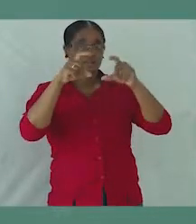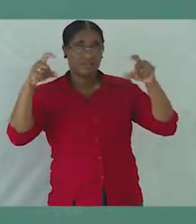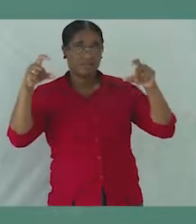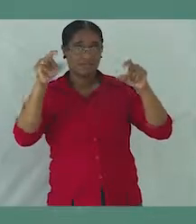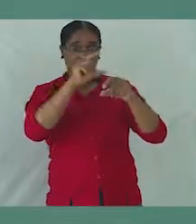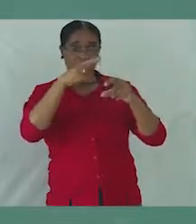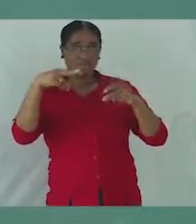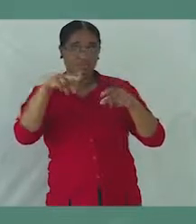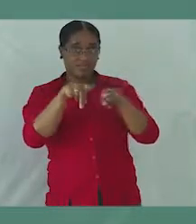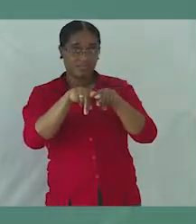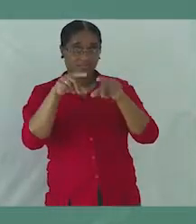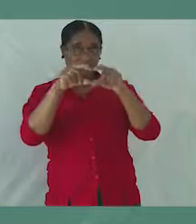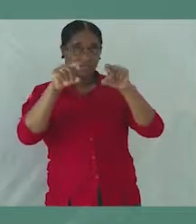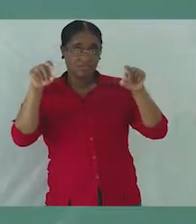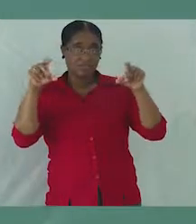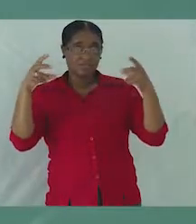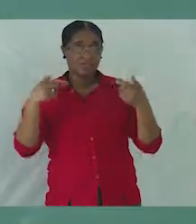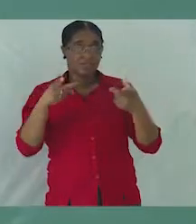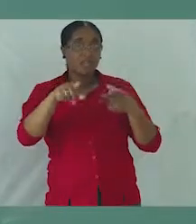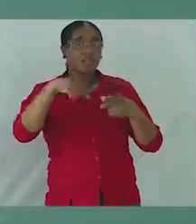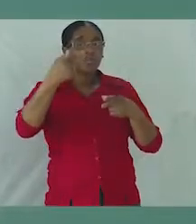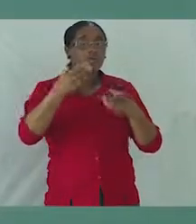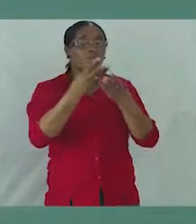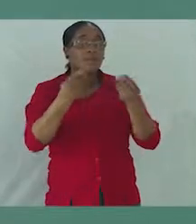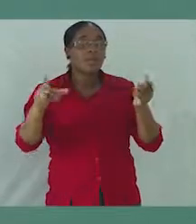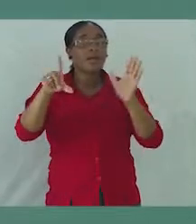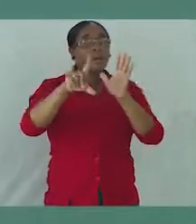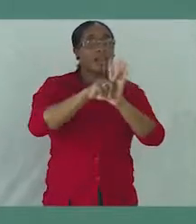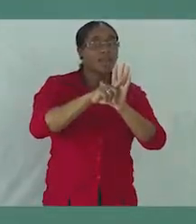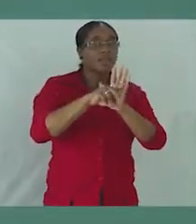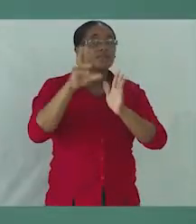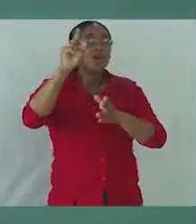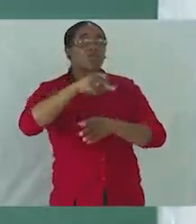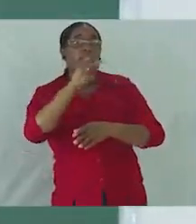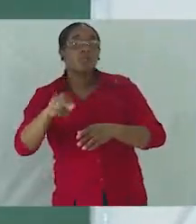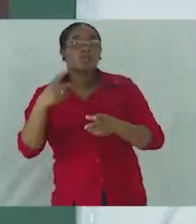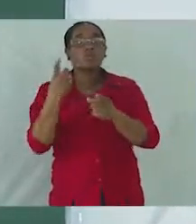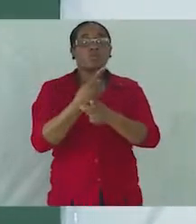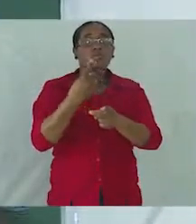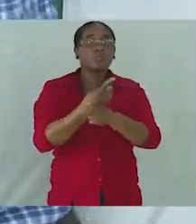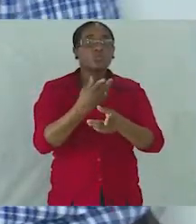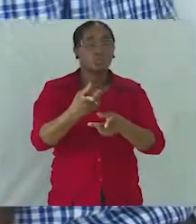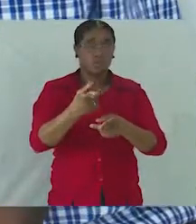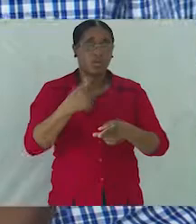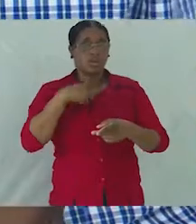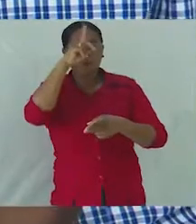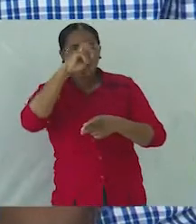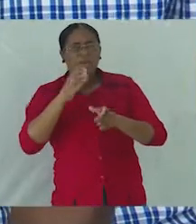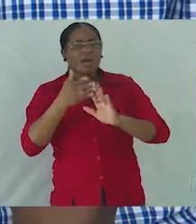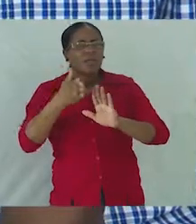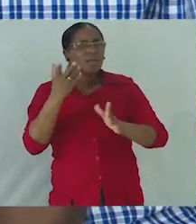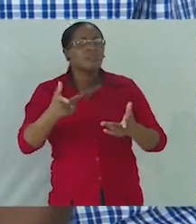Meus amigos, aqui entramos numa outra matéria. A lei do anulamento do produto. Eu vou recordar rapidamente,